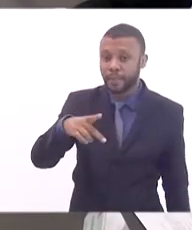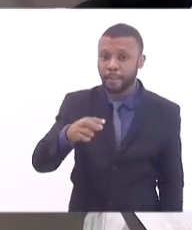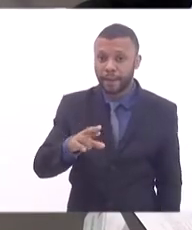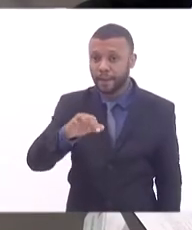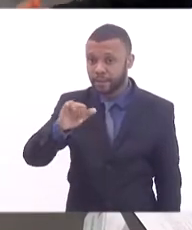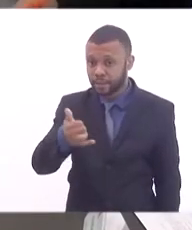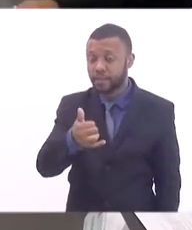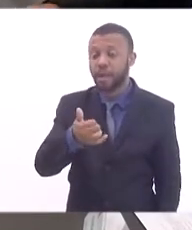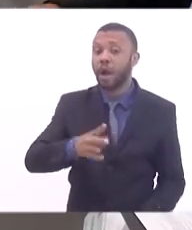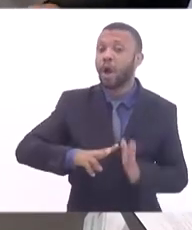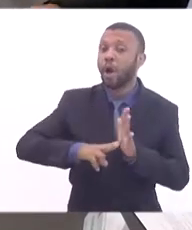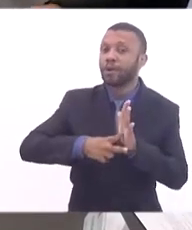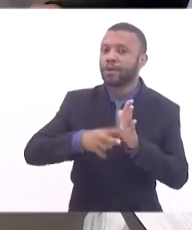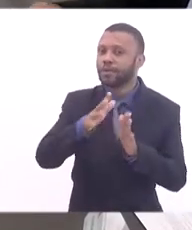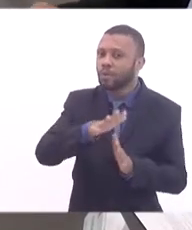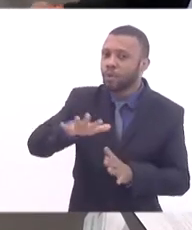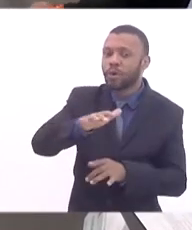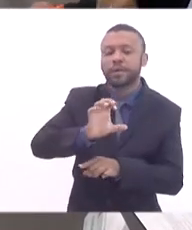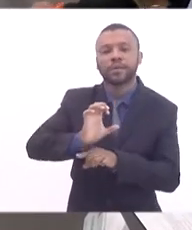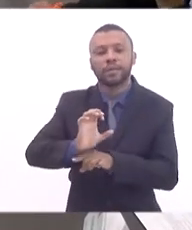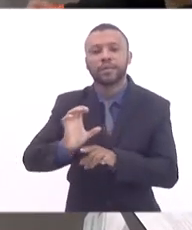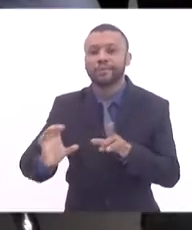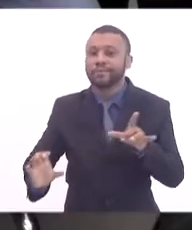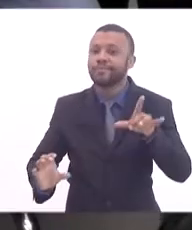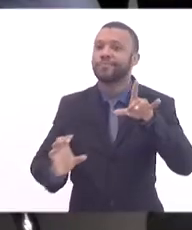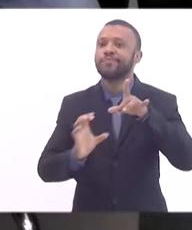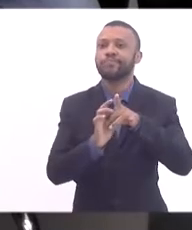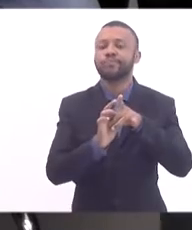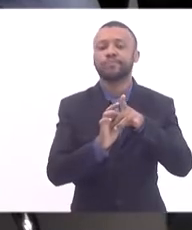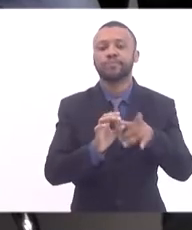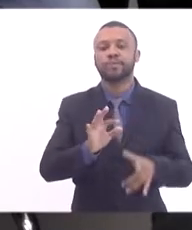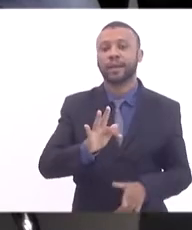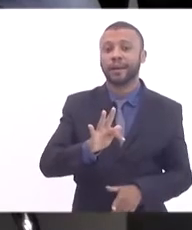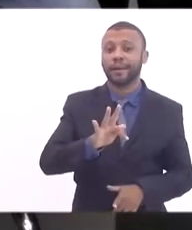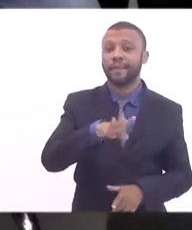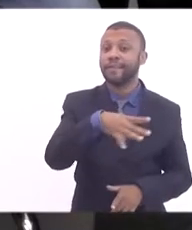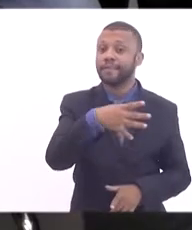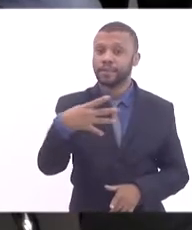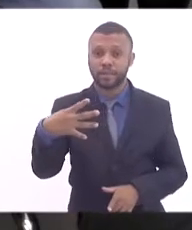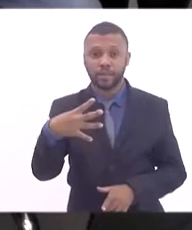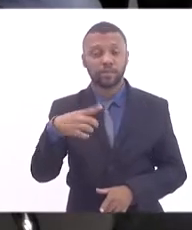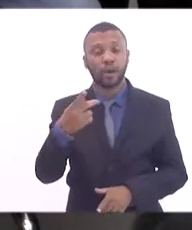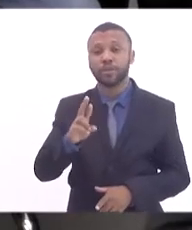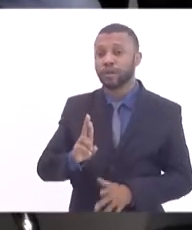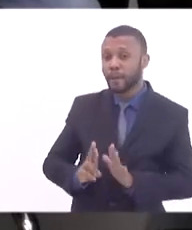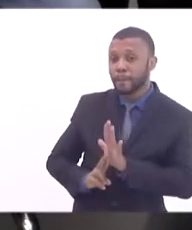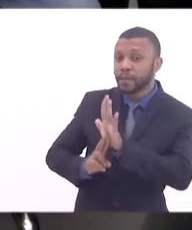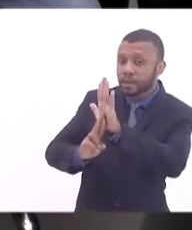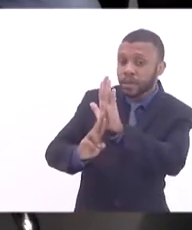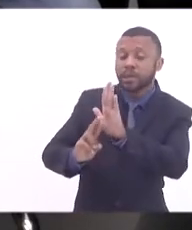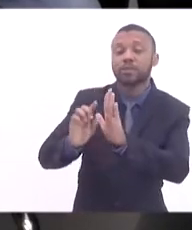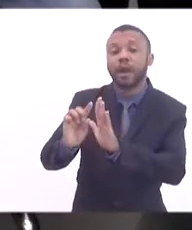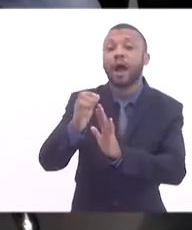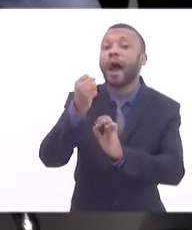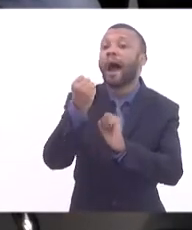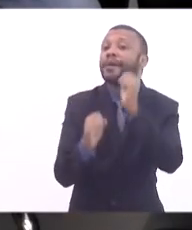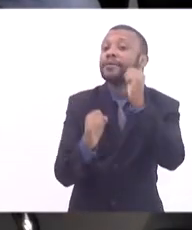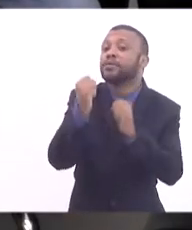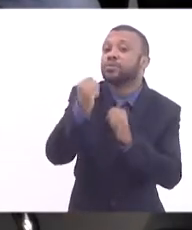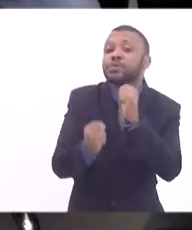de abrangência Estadual filiado a firjan e representamos aqui as indústrias de transformação não